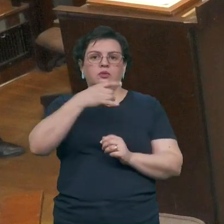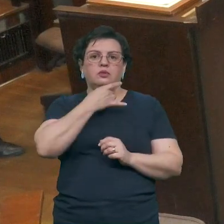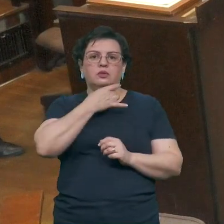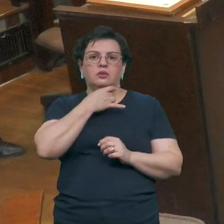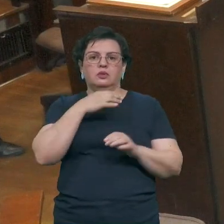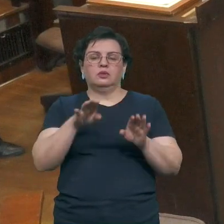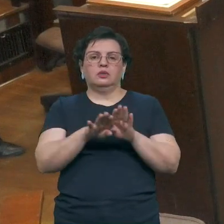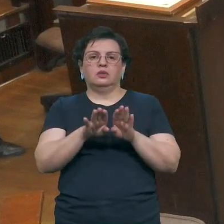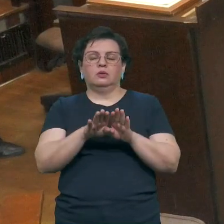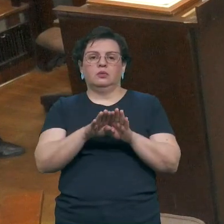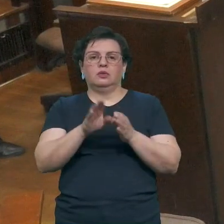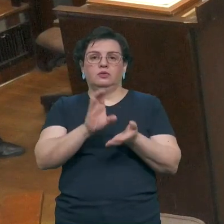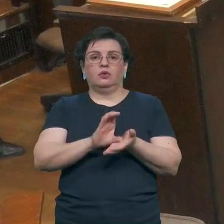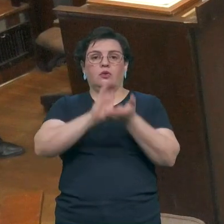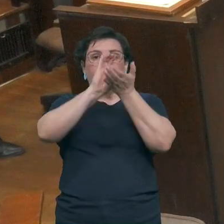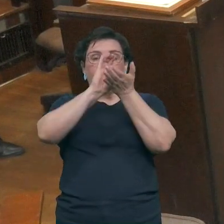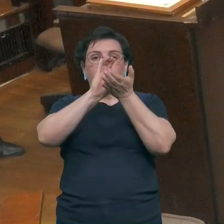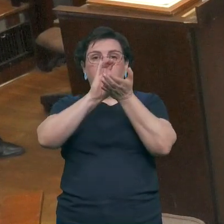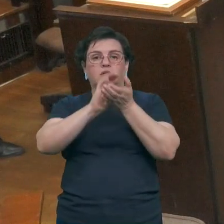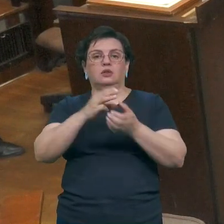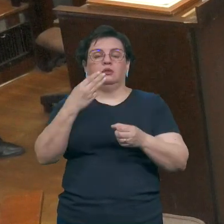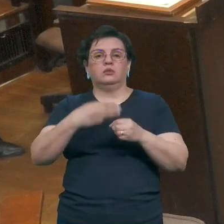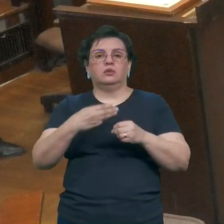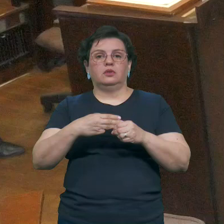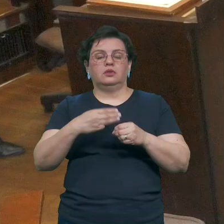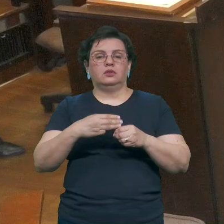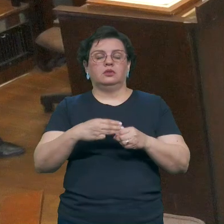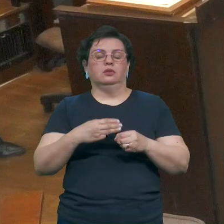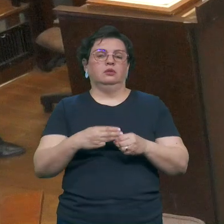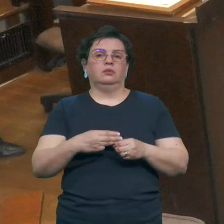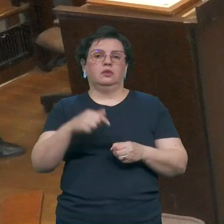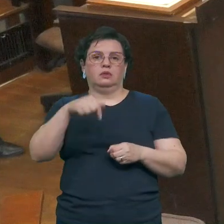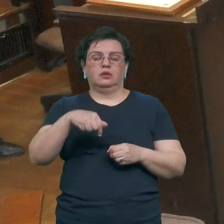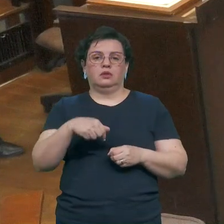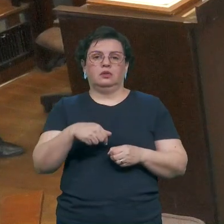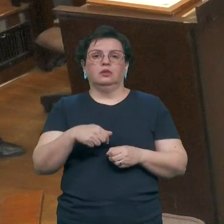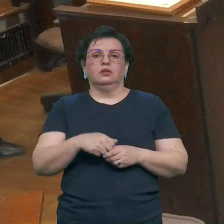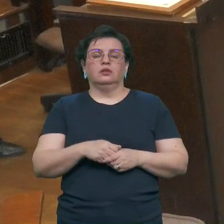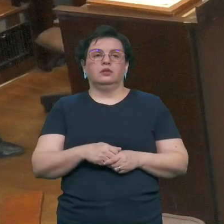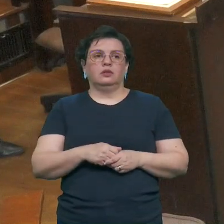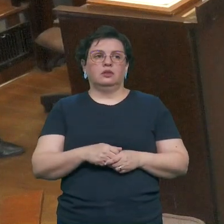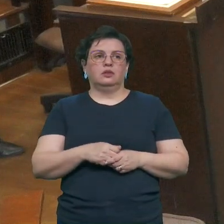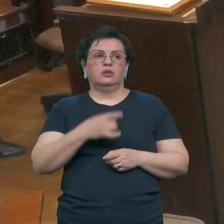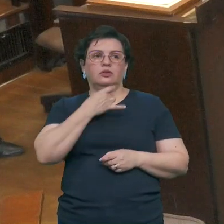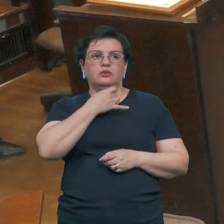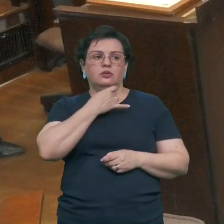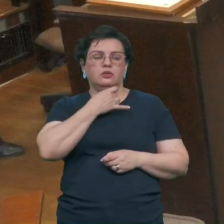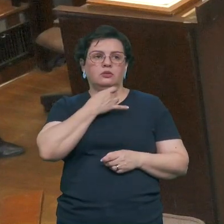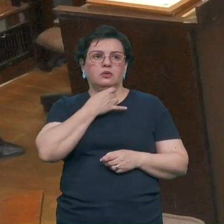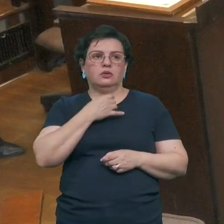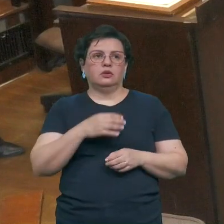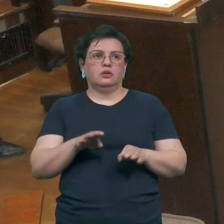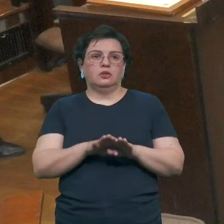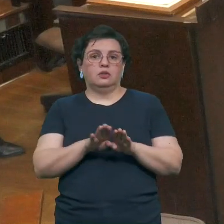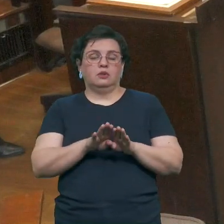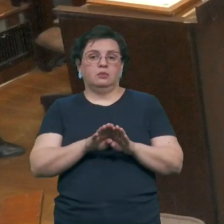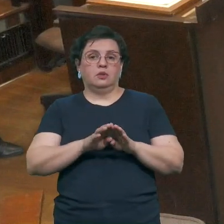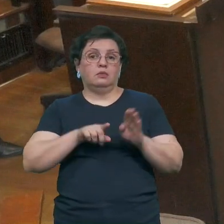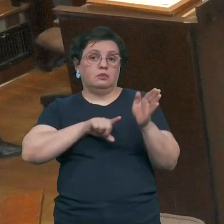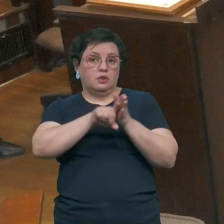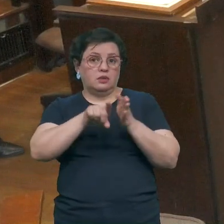dos Direitos da Mulher de Marília, pesquisadora do Laboratório Interdisciplinar de Estudos de Gênero da Unesp de